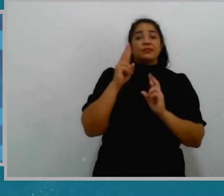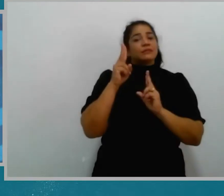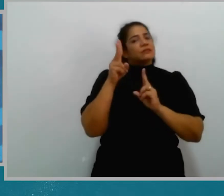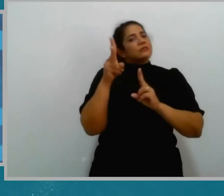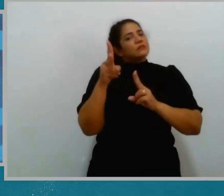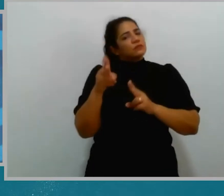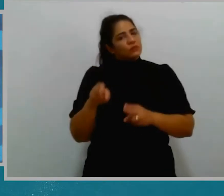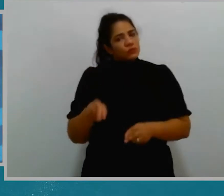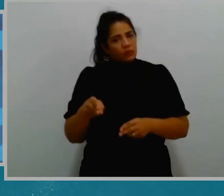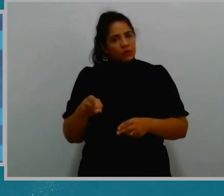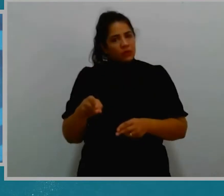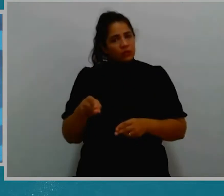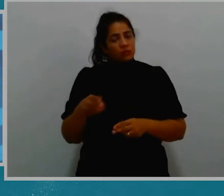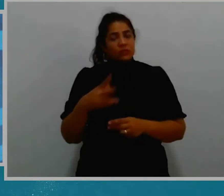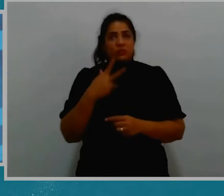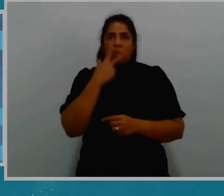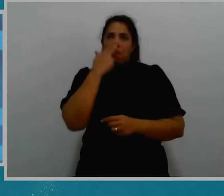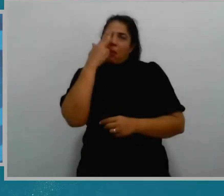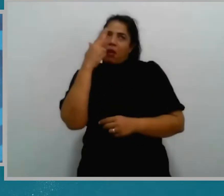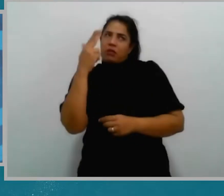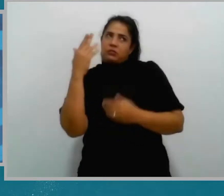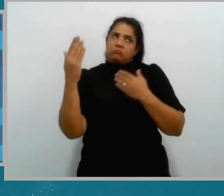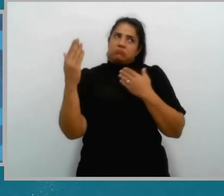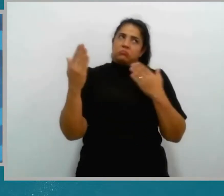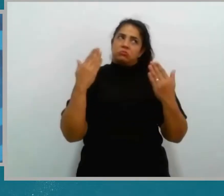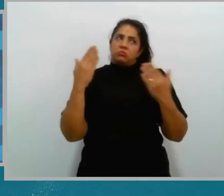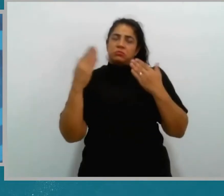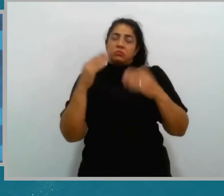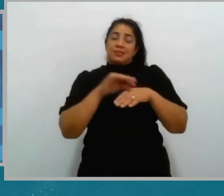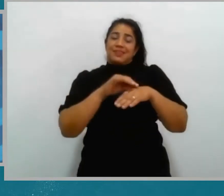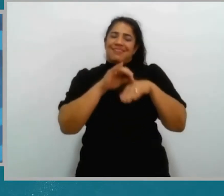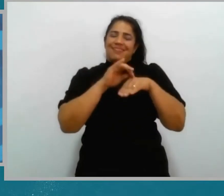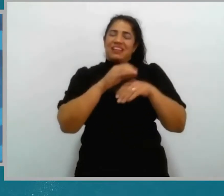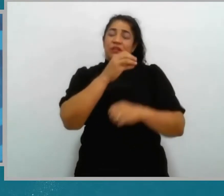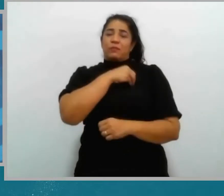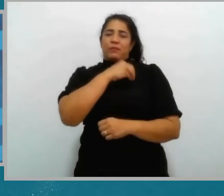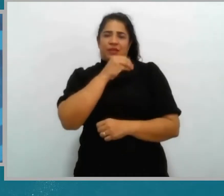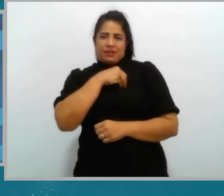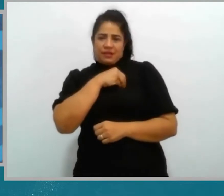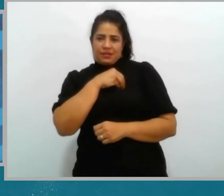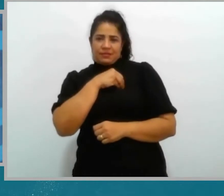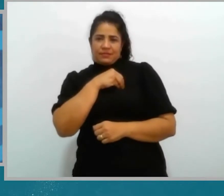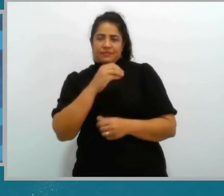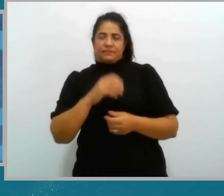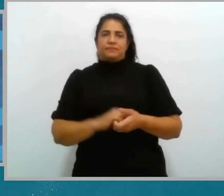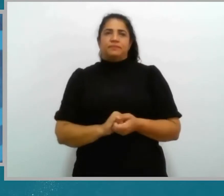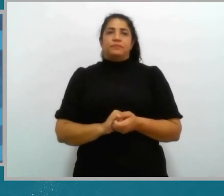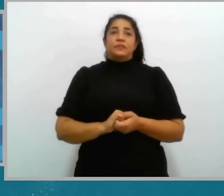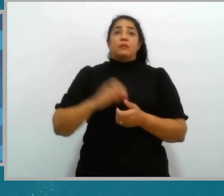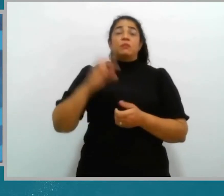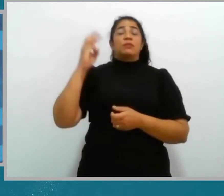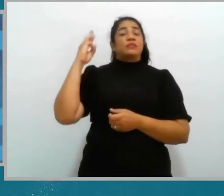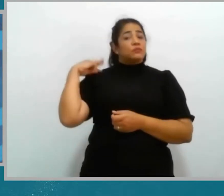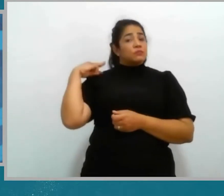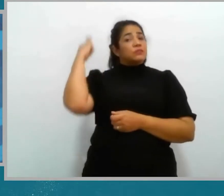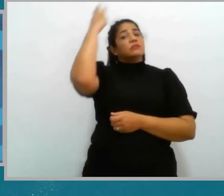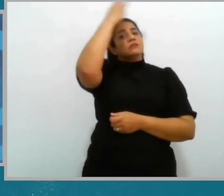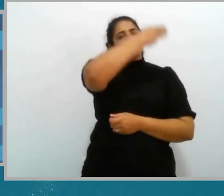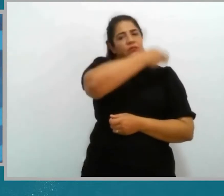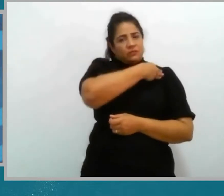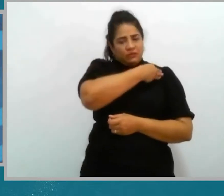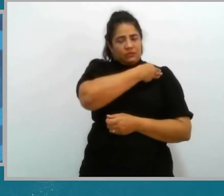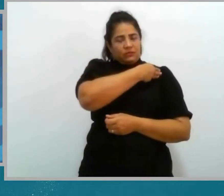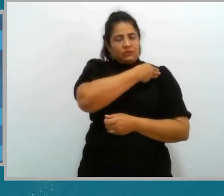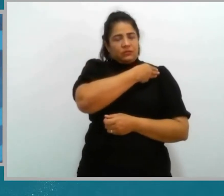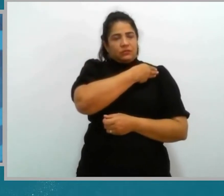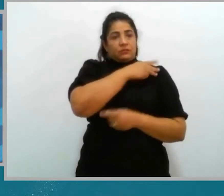carne do pecado, que veio por meio da Virgem Maria, mas sem pecado. Vocês entenderam?